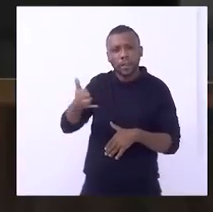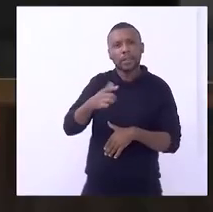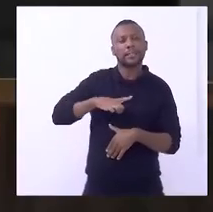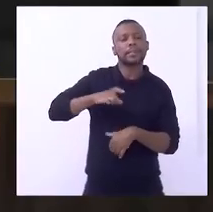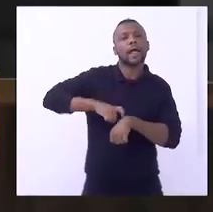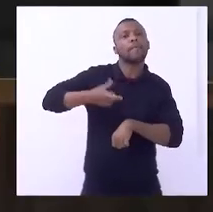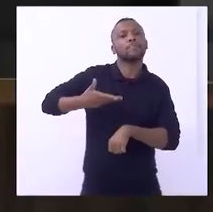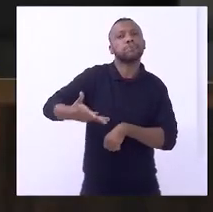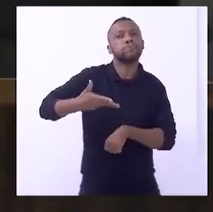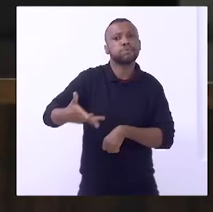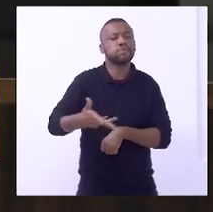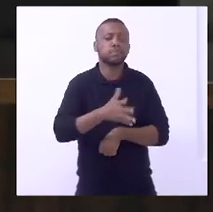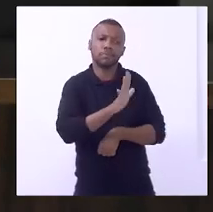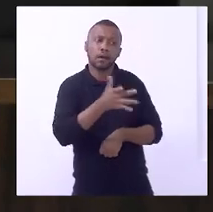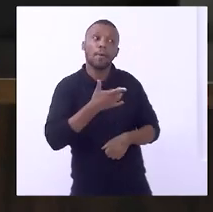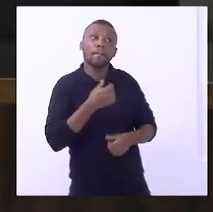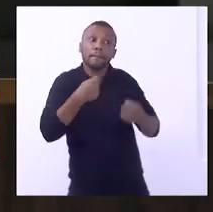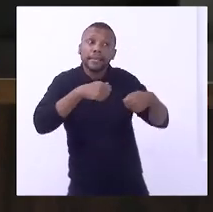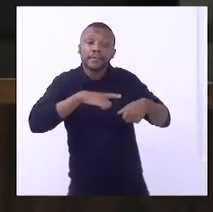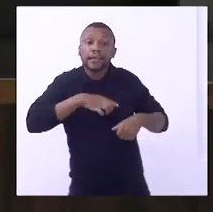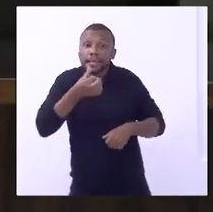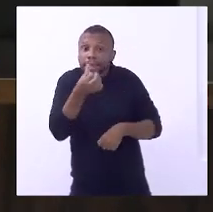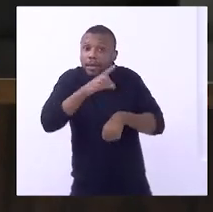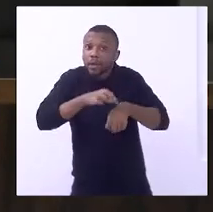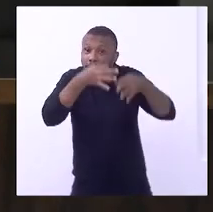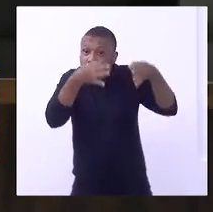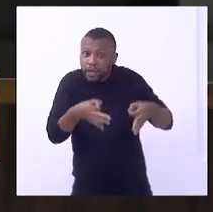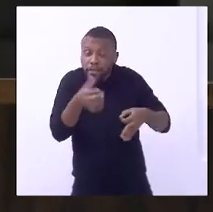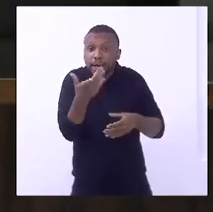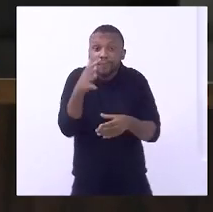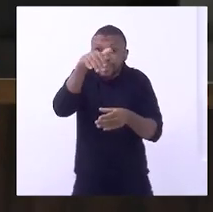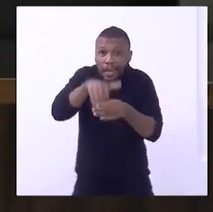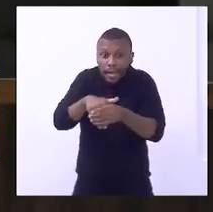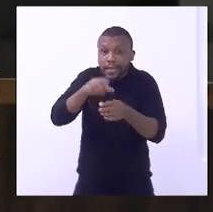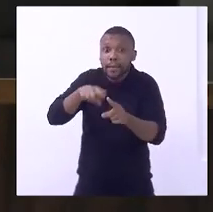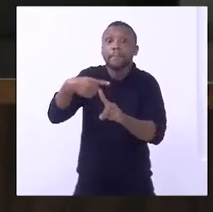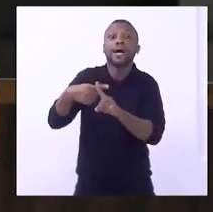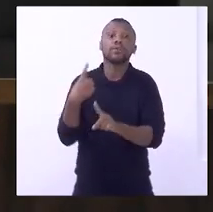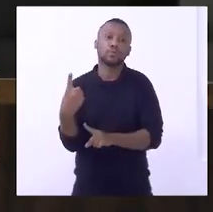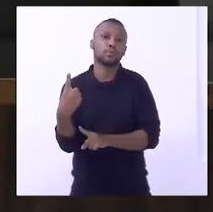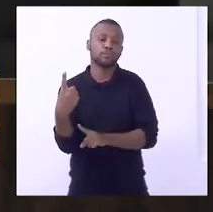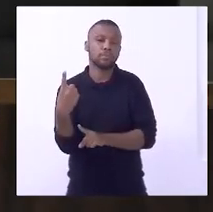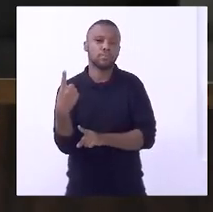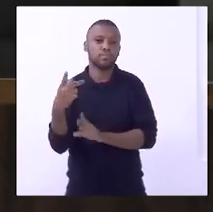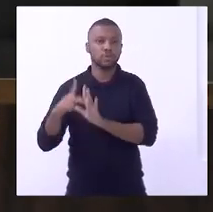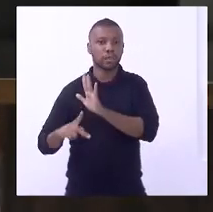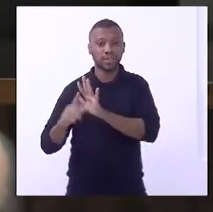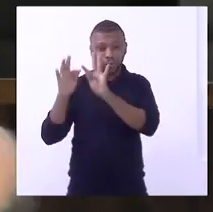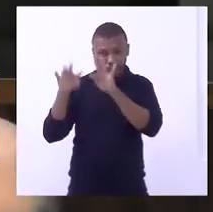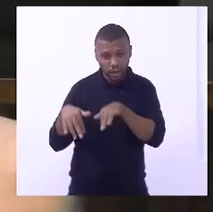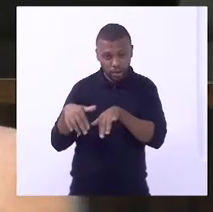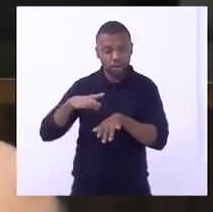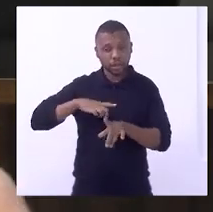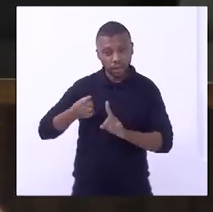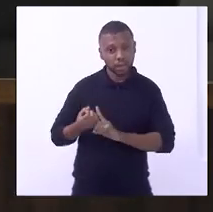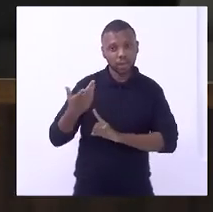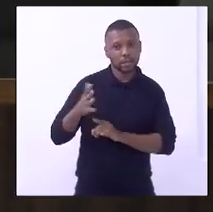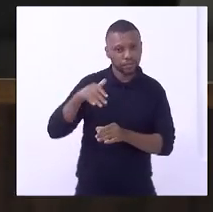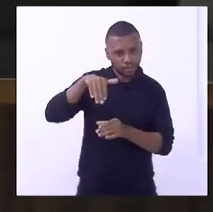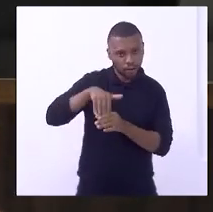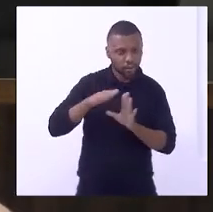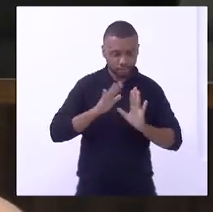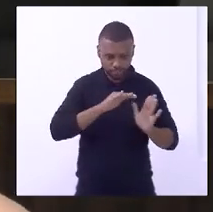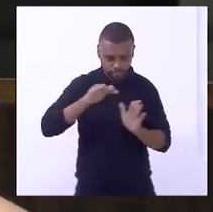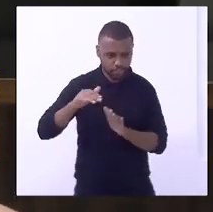Deixa, Luiz, eu precisava estar 18 horas lá. Eu queria votar essa e a próxima. E aí, no final, uma declaração de voto. Em